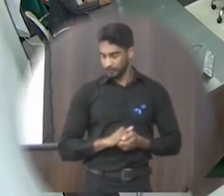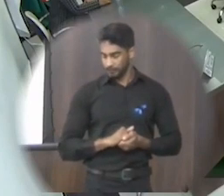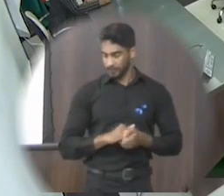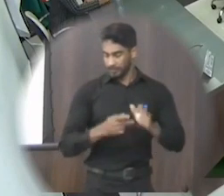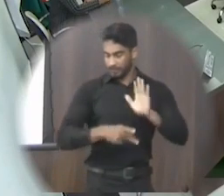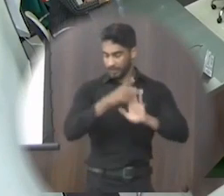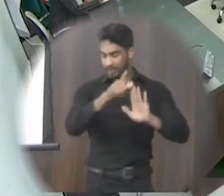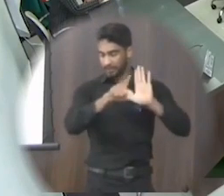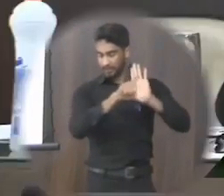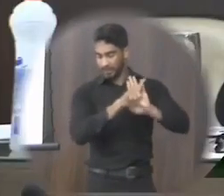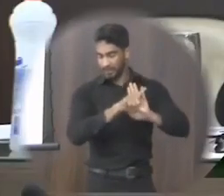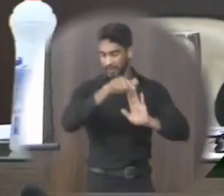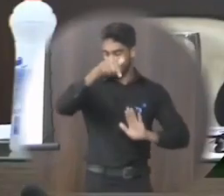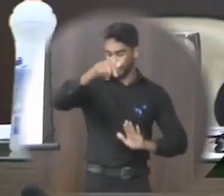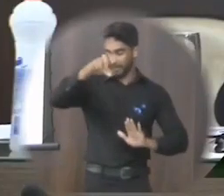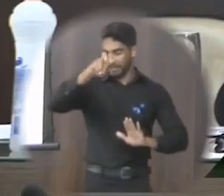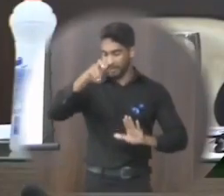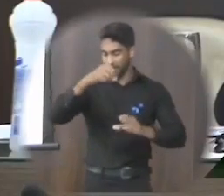Projeto de lei